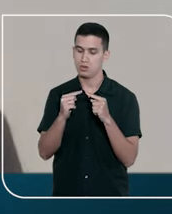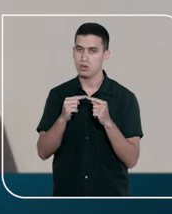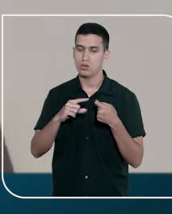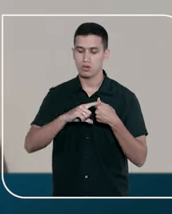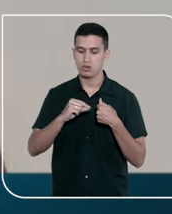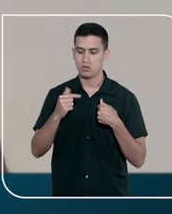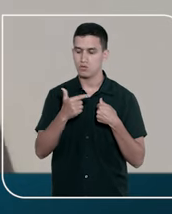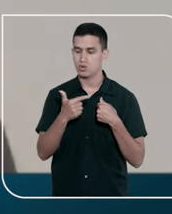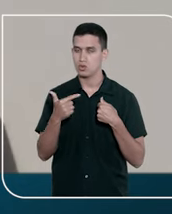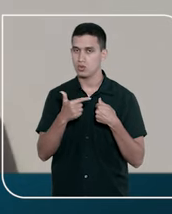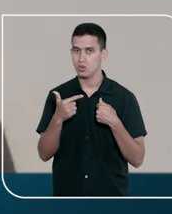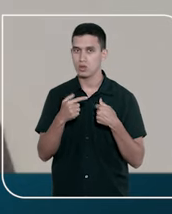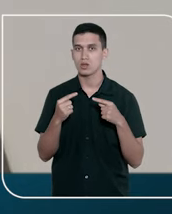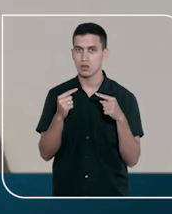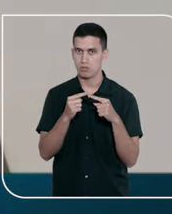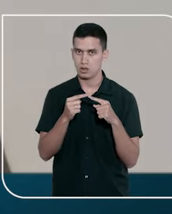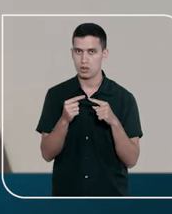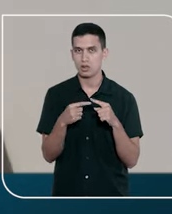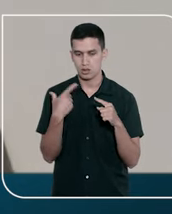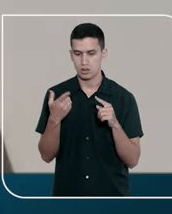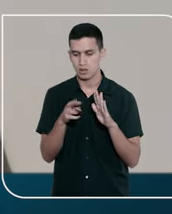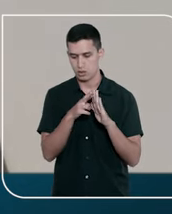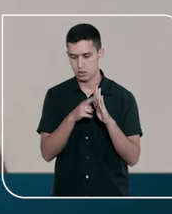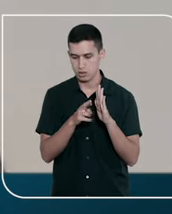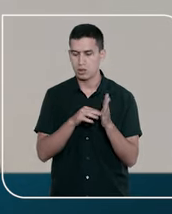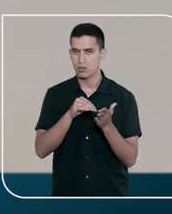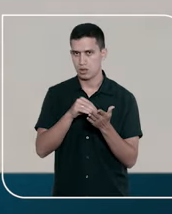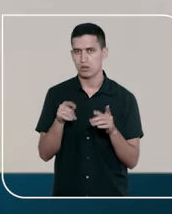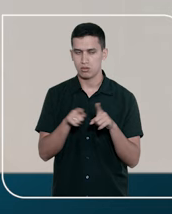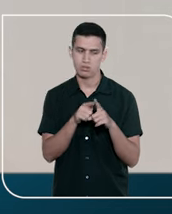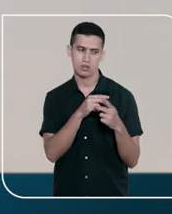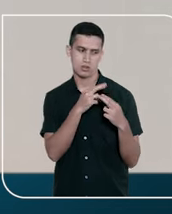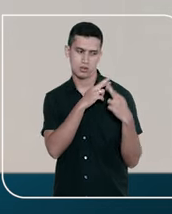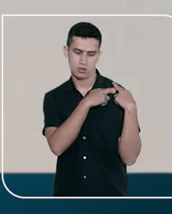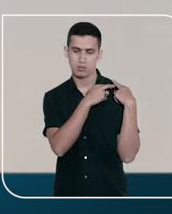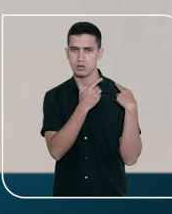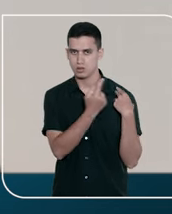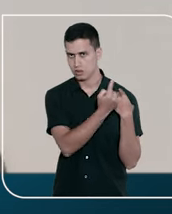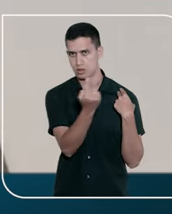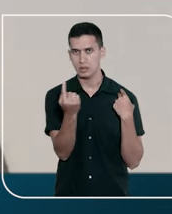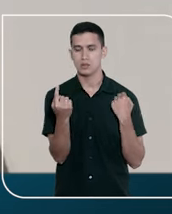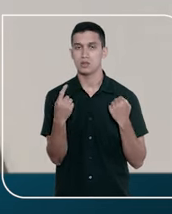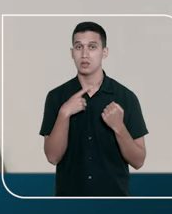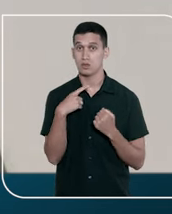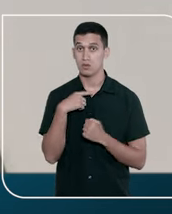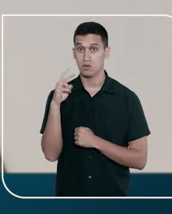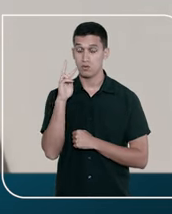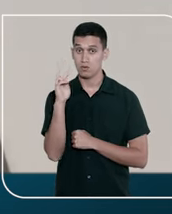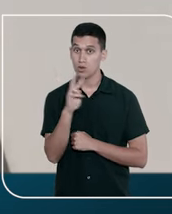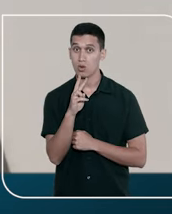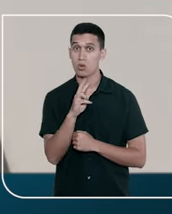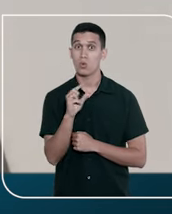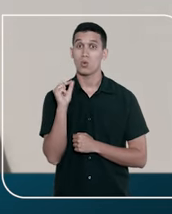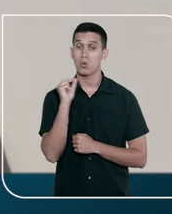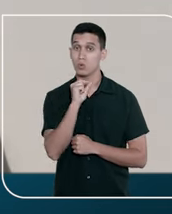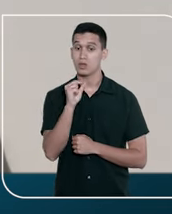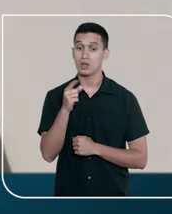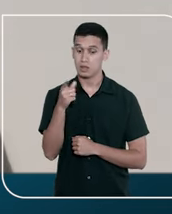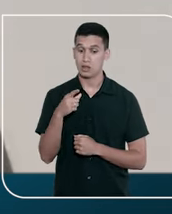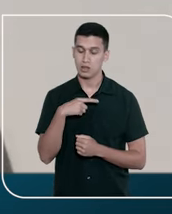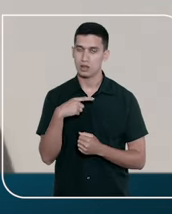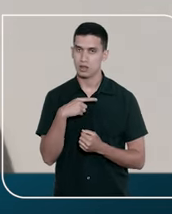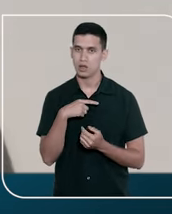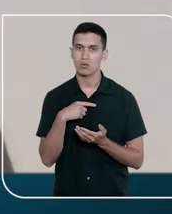artigo 22, que prevê as regras de limitação e responsabilidade, a compensatory damages. O que são os compensatory damages?